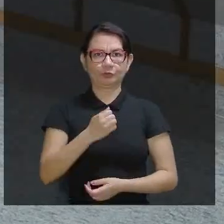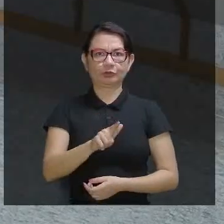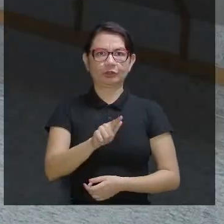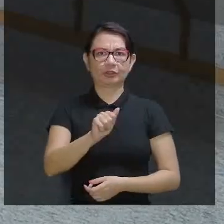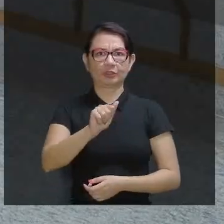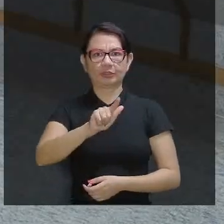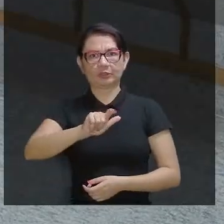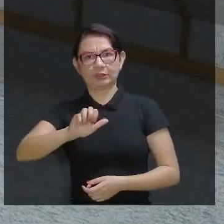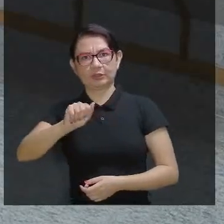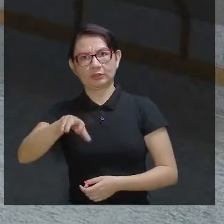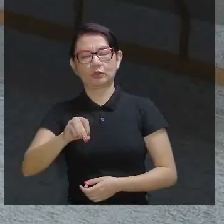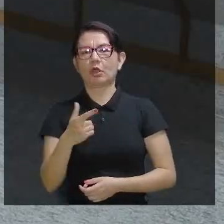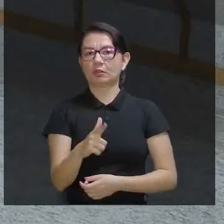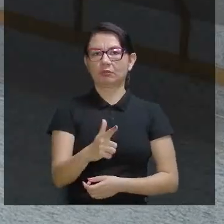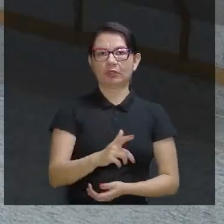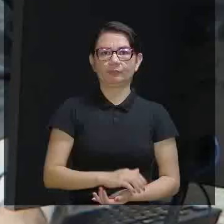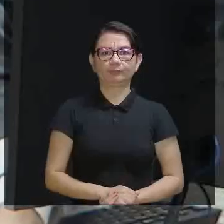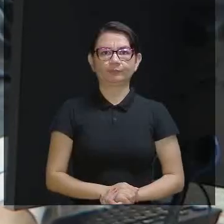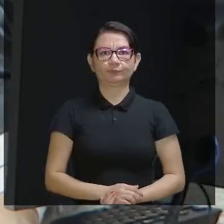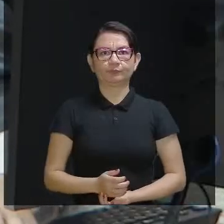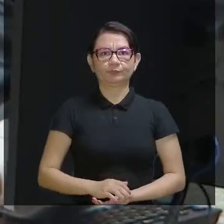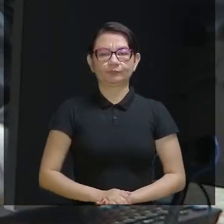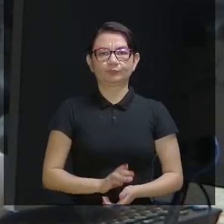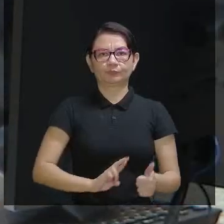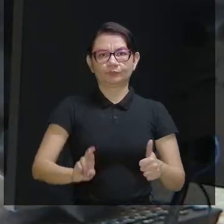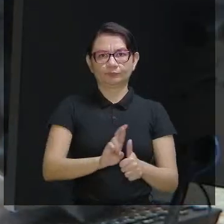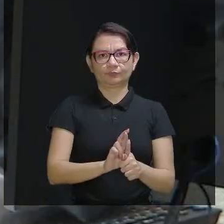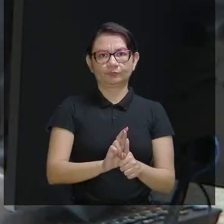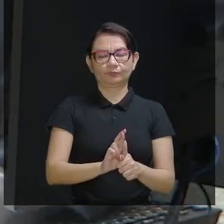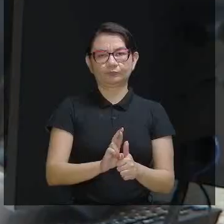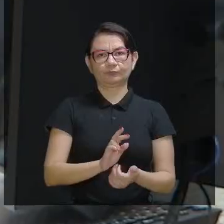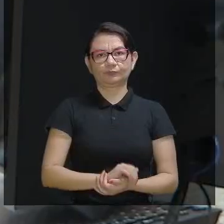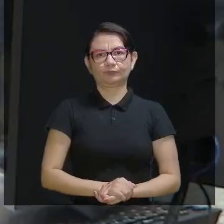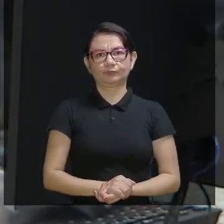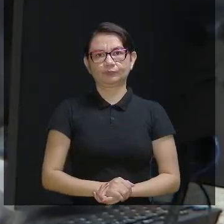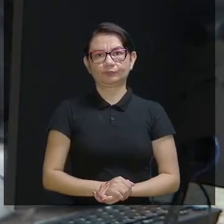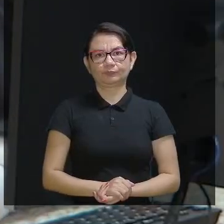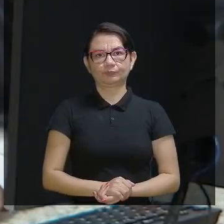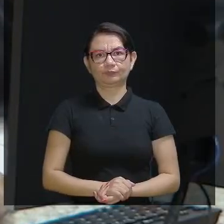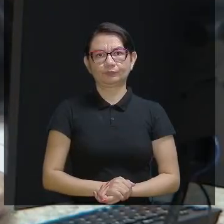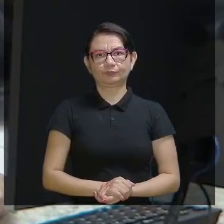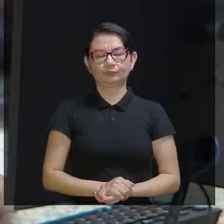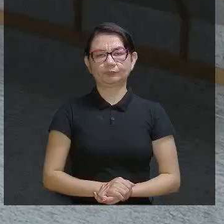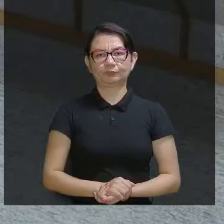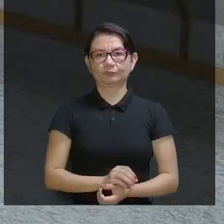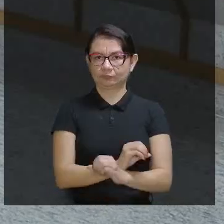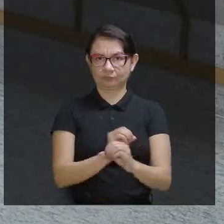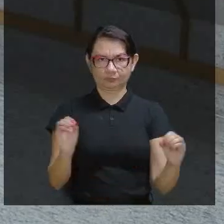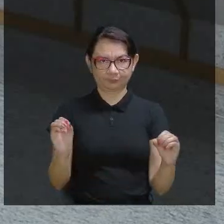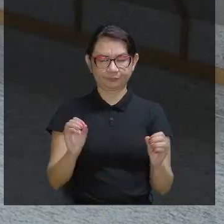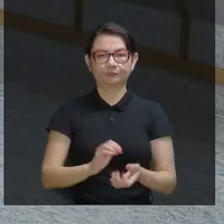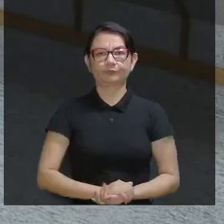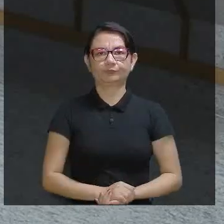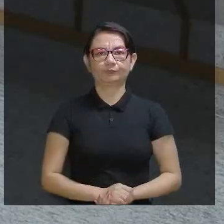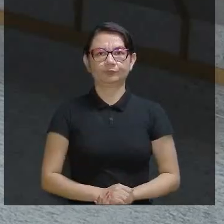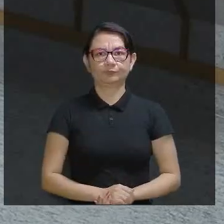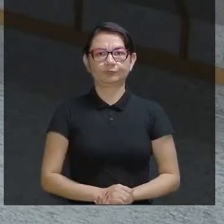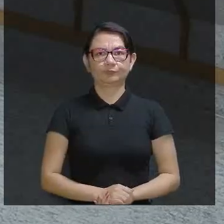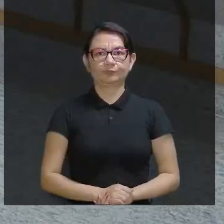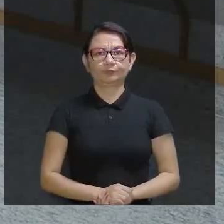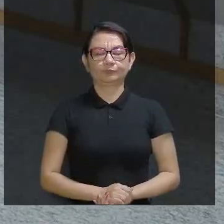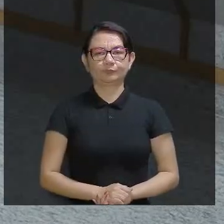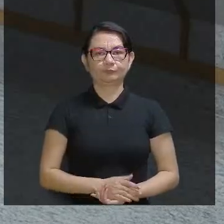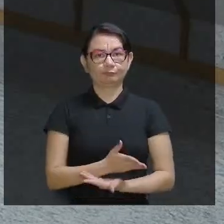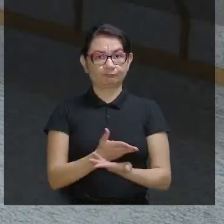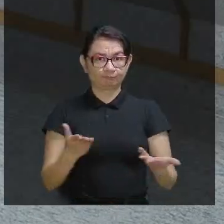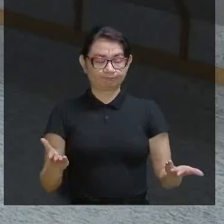Galiano Sei? Nenhuma, Vossa Excelência. Doutora Imagem ampla do plenário. Sem objeções, Excelência. E quero só dizer que